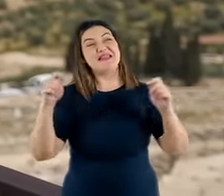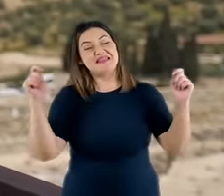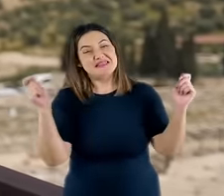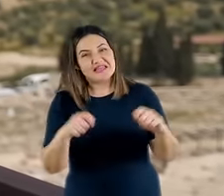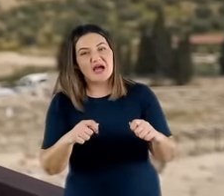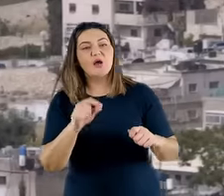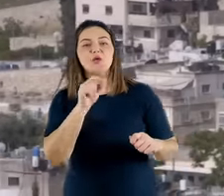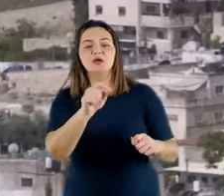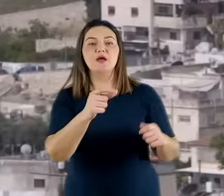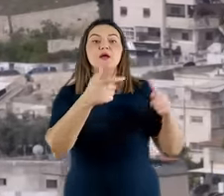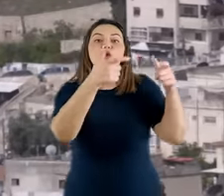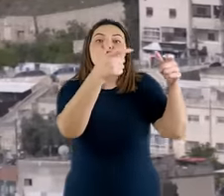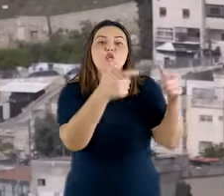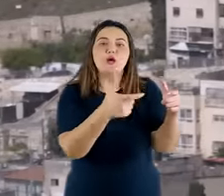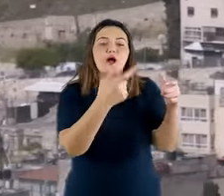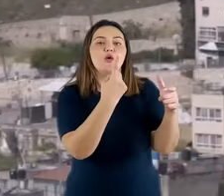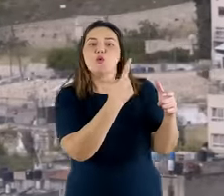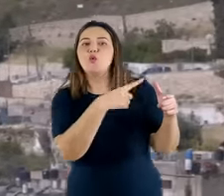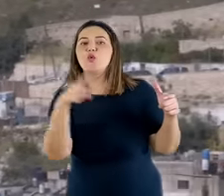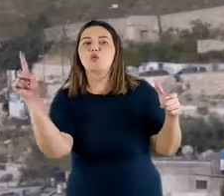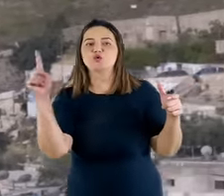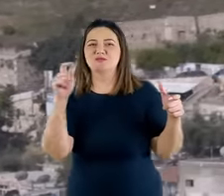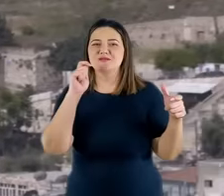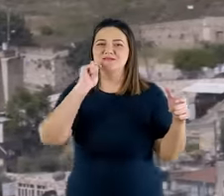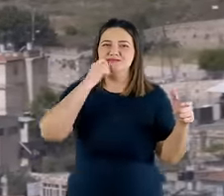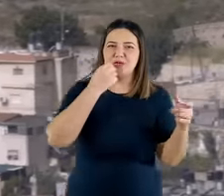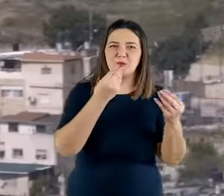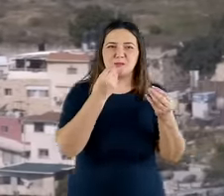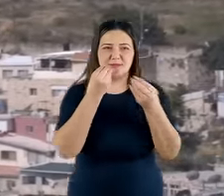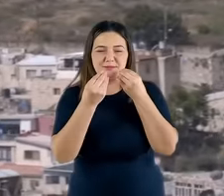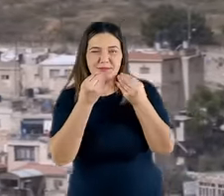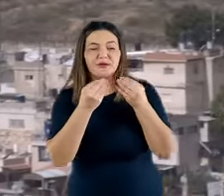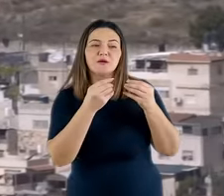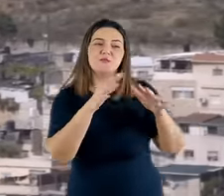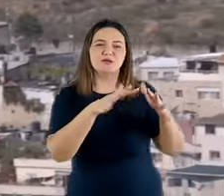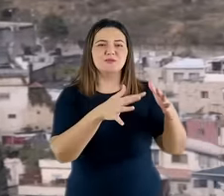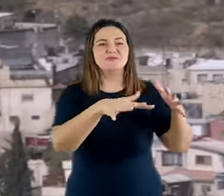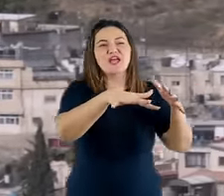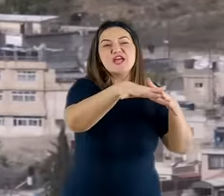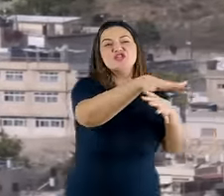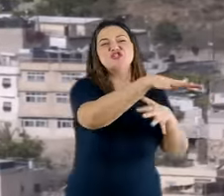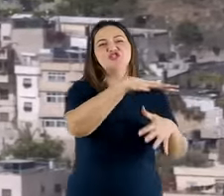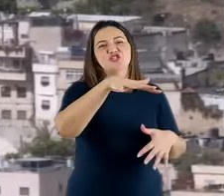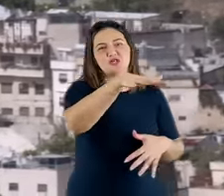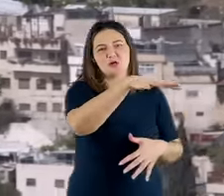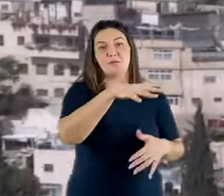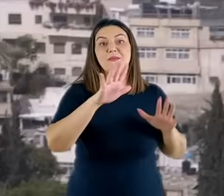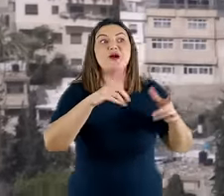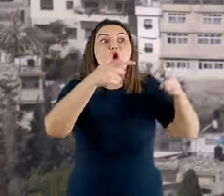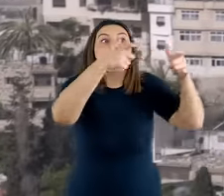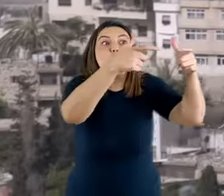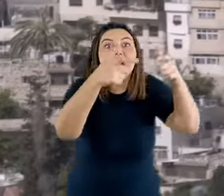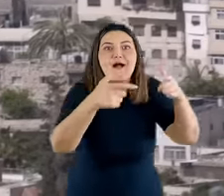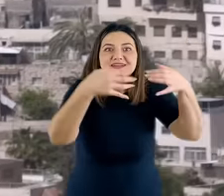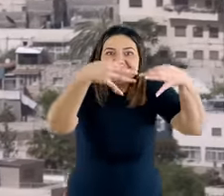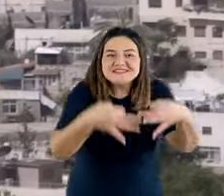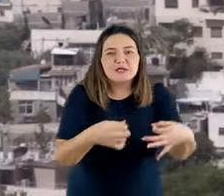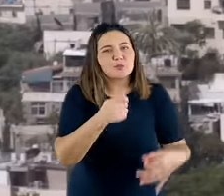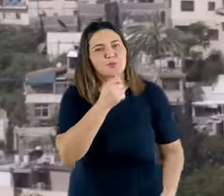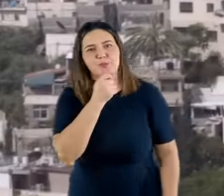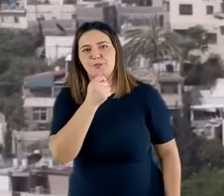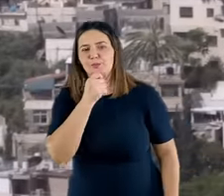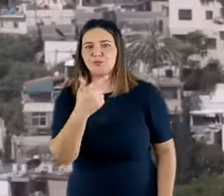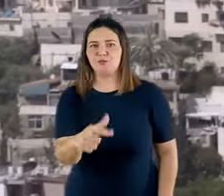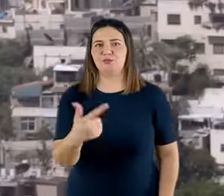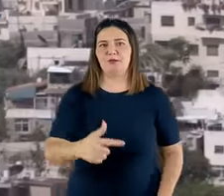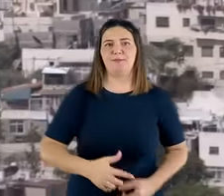temos a possibilidade que o lugar da última ceia de Jesus foi em algum canto naquela região. Mas onde especificamente, eu